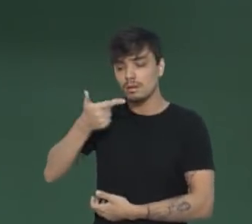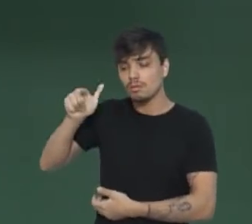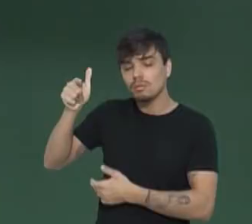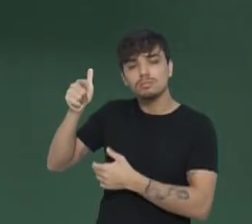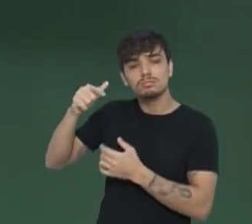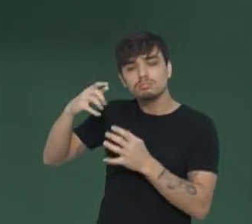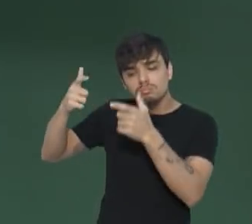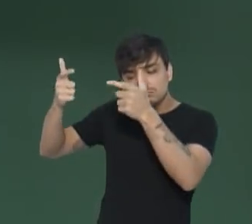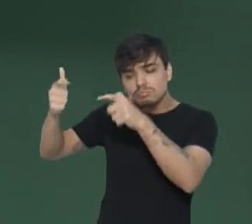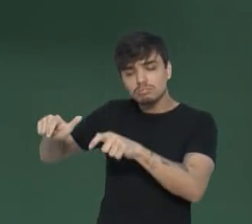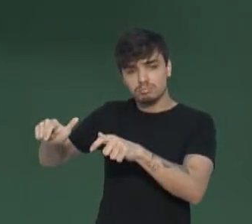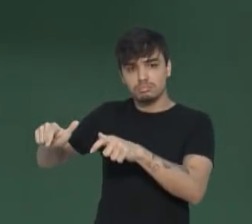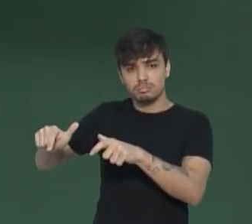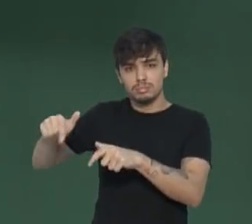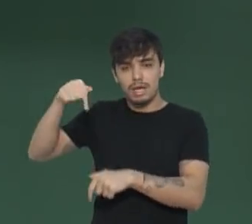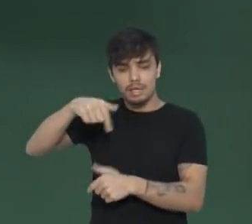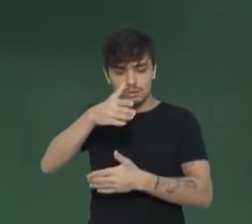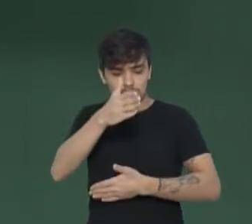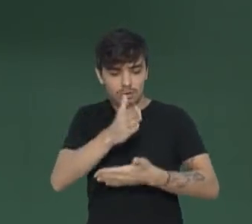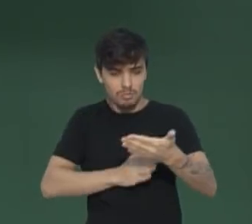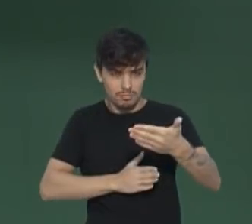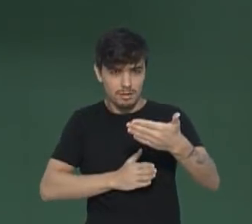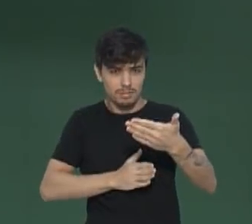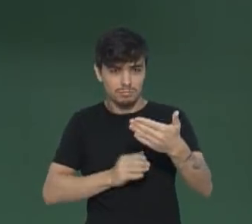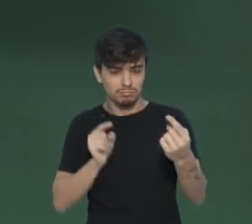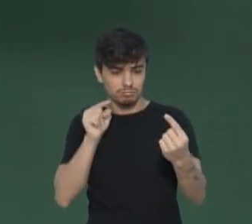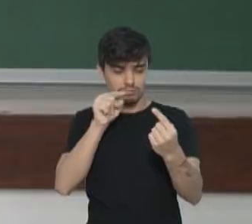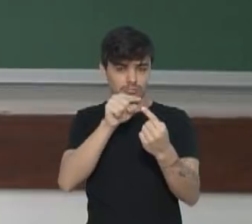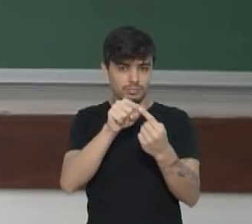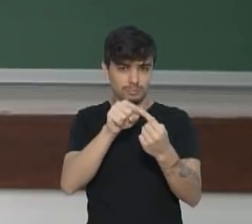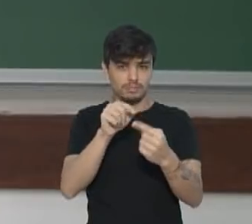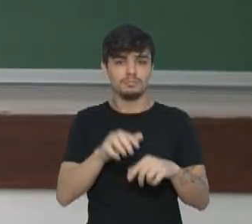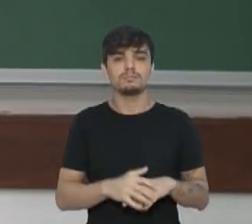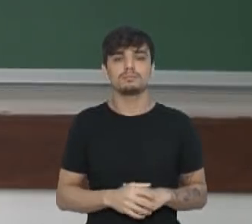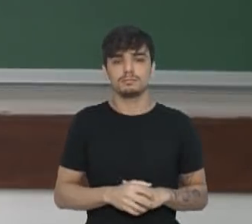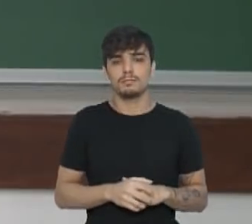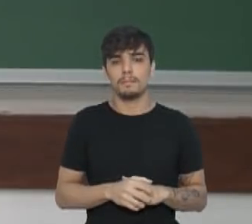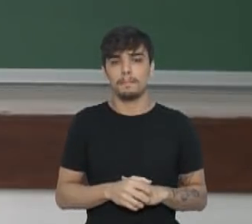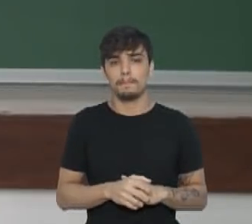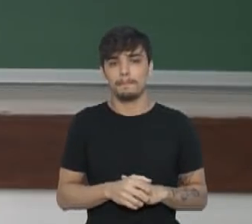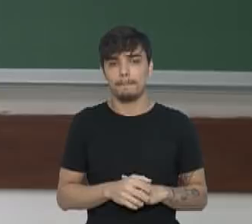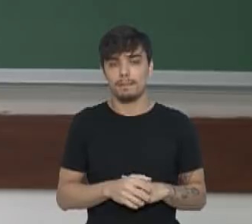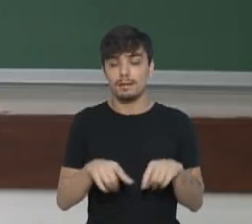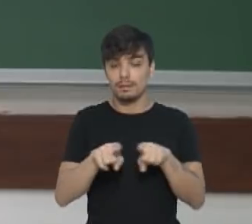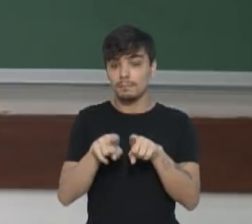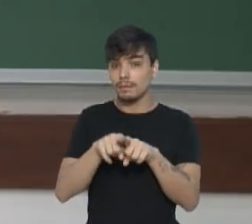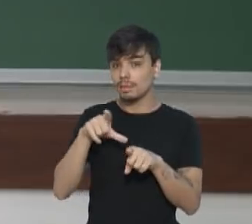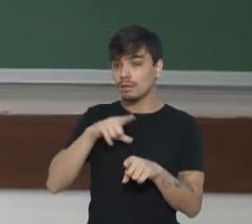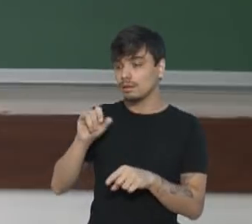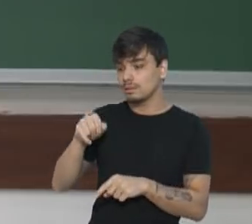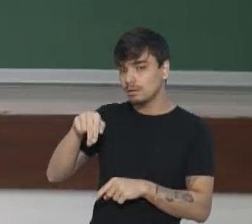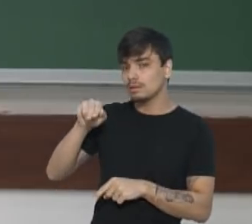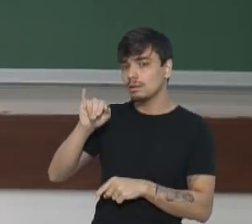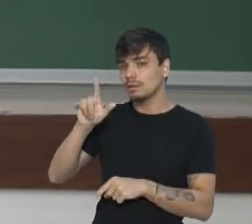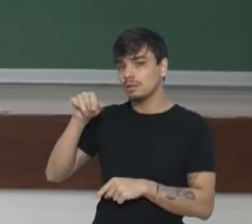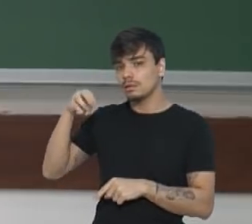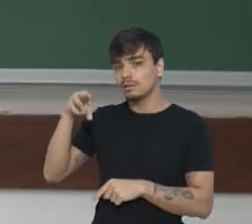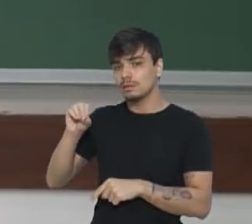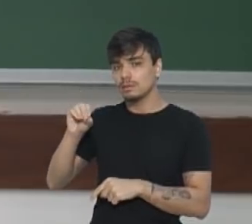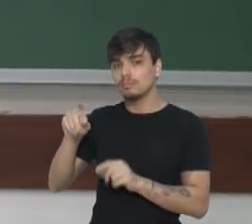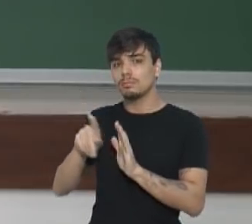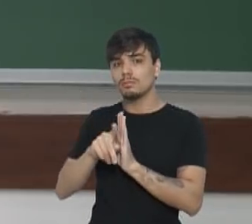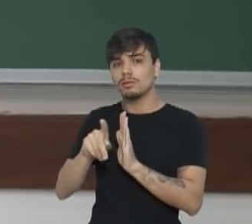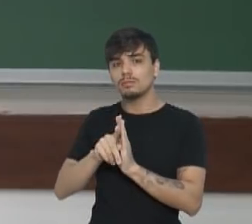outro plano e aqui é só um meio para chegar lá. Mas também temos o niilismo da ciência, o niilismo do iluminismo, o niilismo